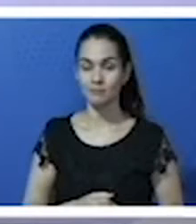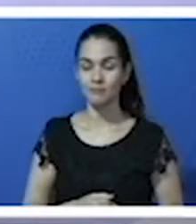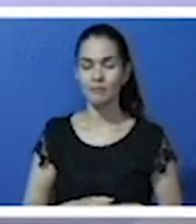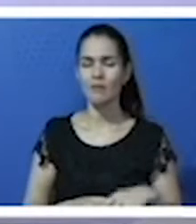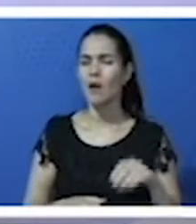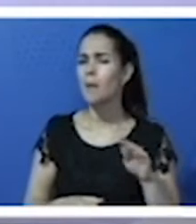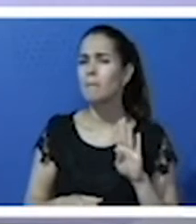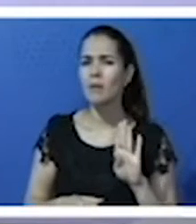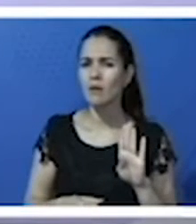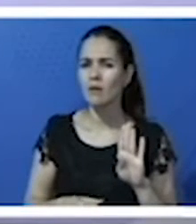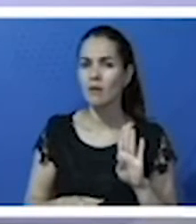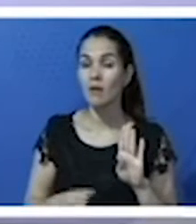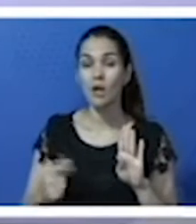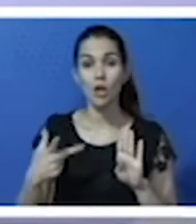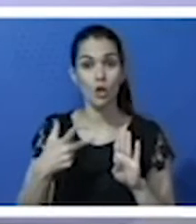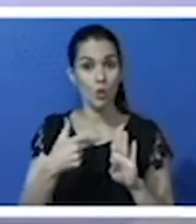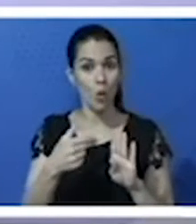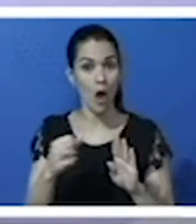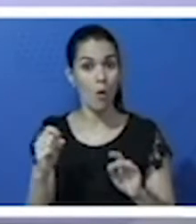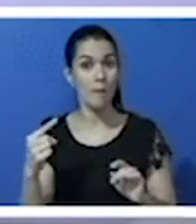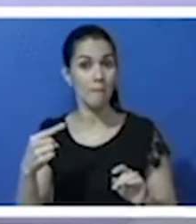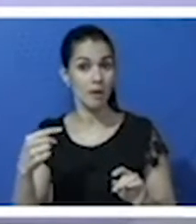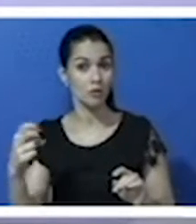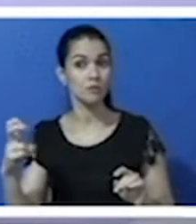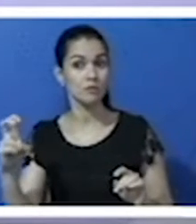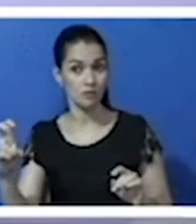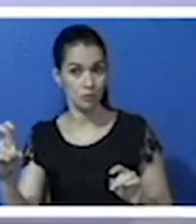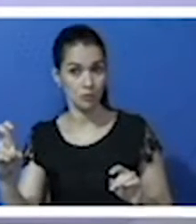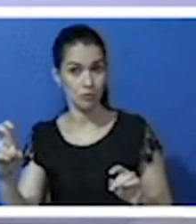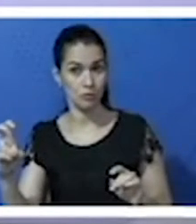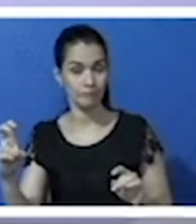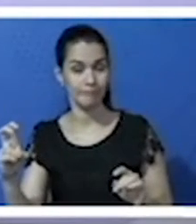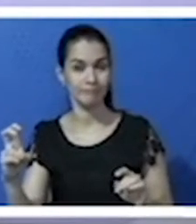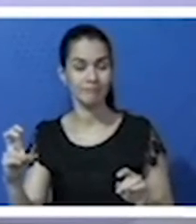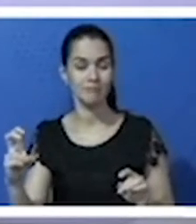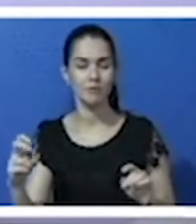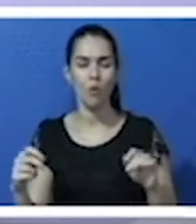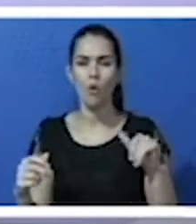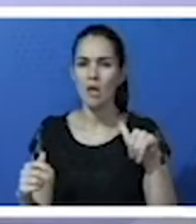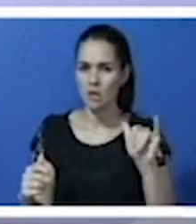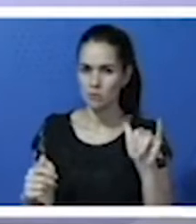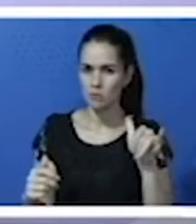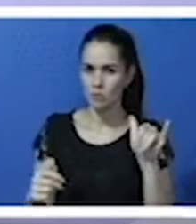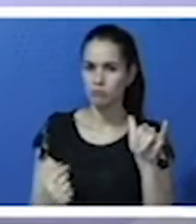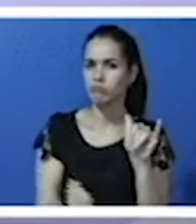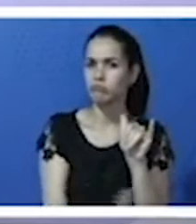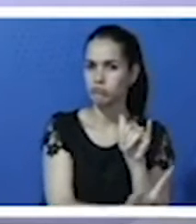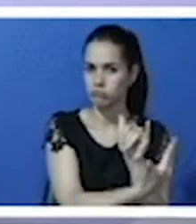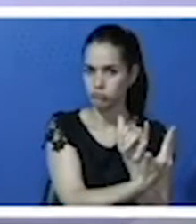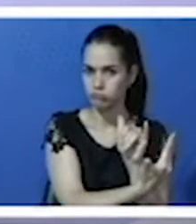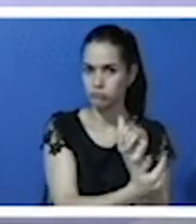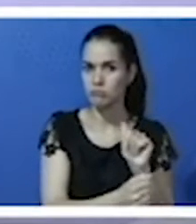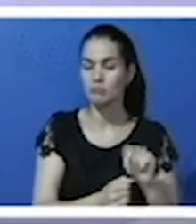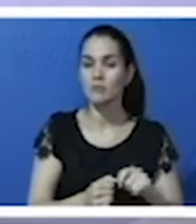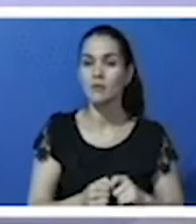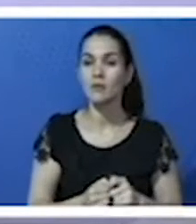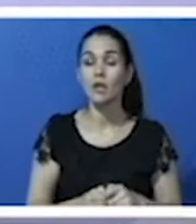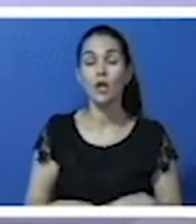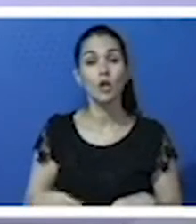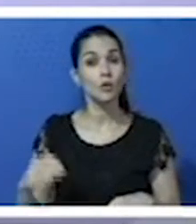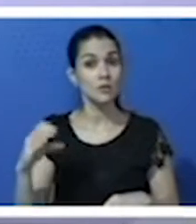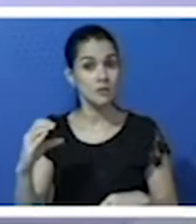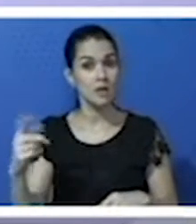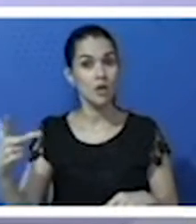O B é igual a menos 5, está antes do Y, da letra. E o C é